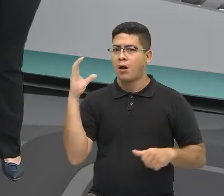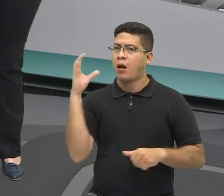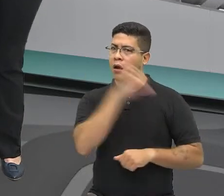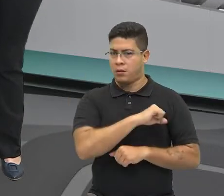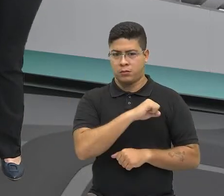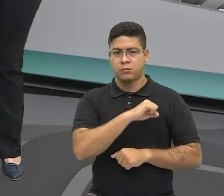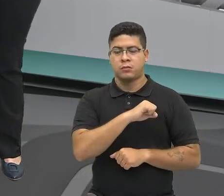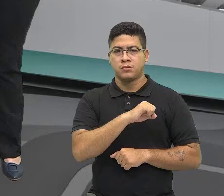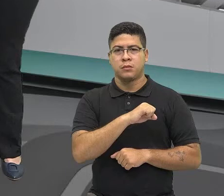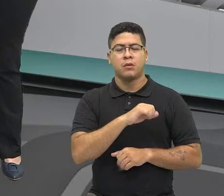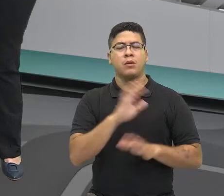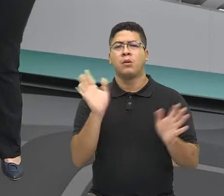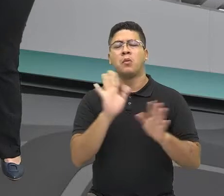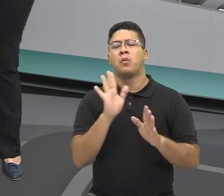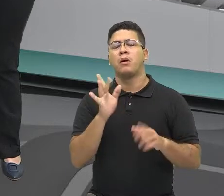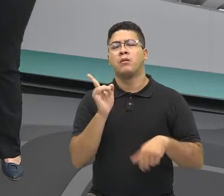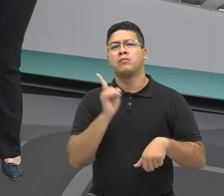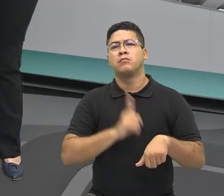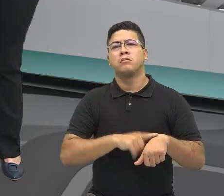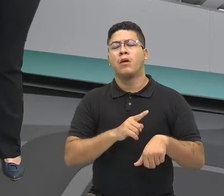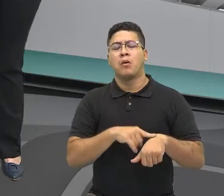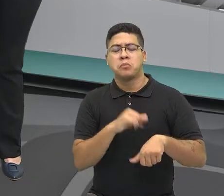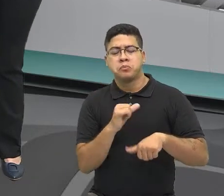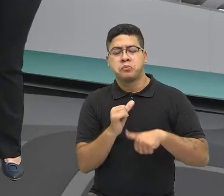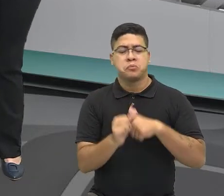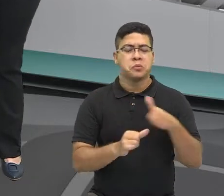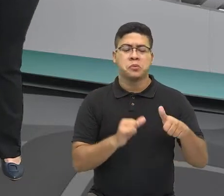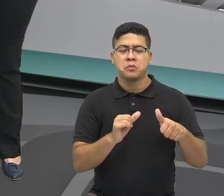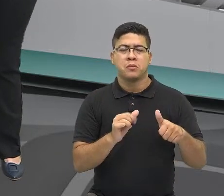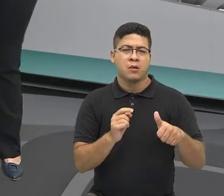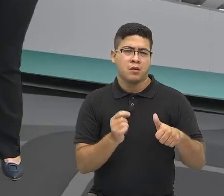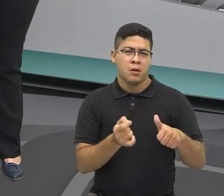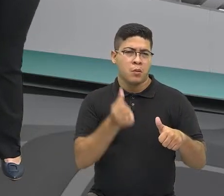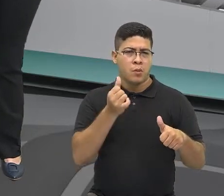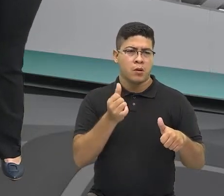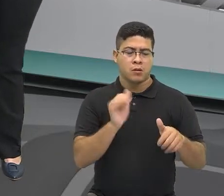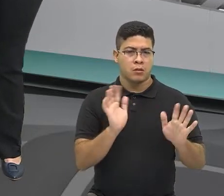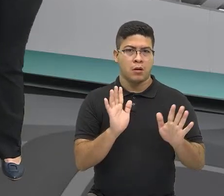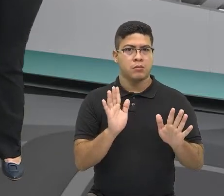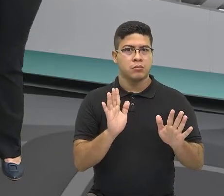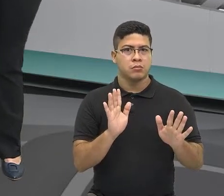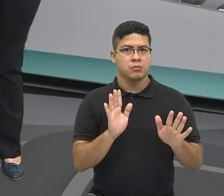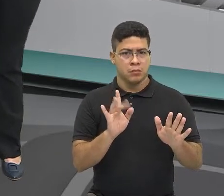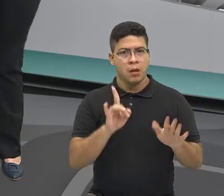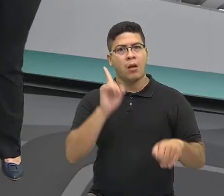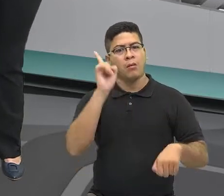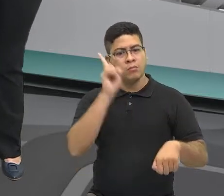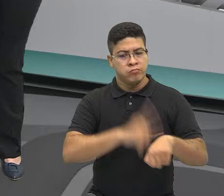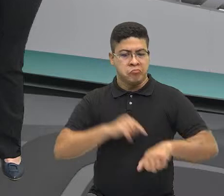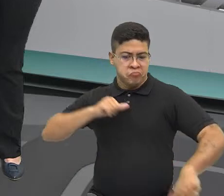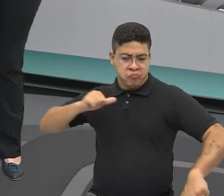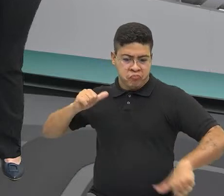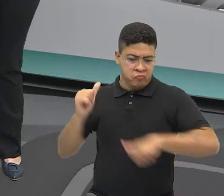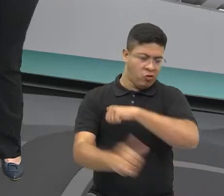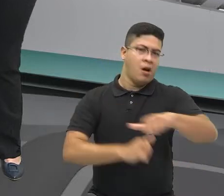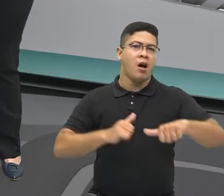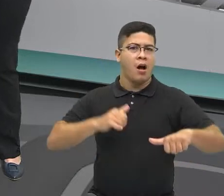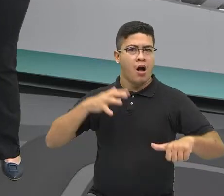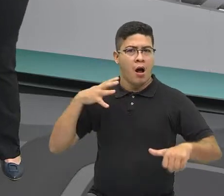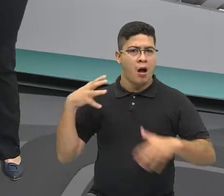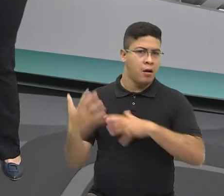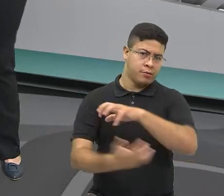é uma mudançazinha qualquer, né, numa característica, não, é uma mudança